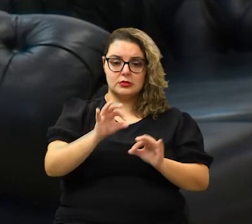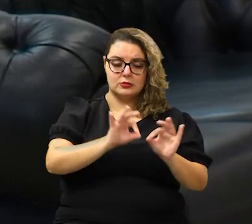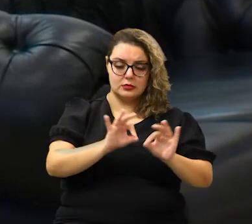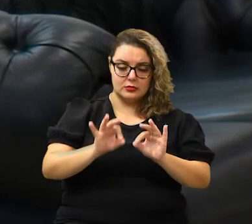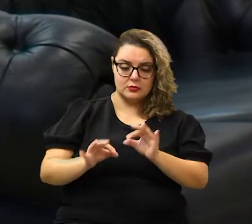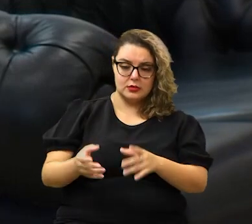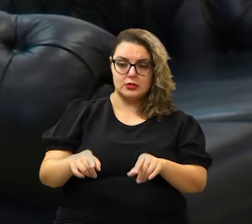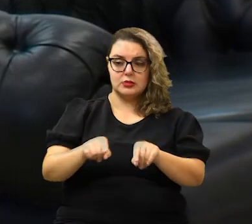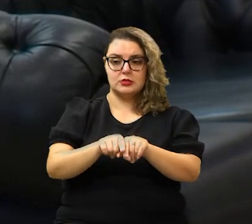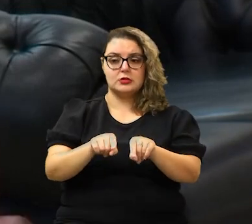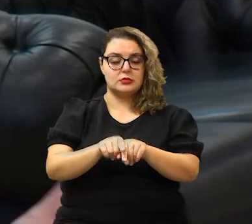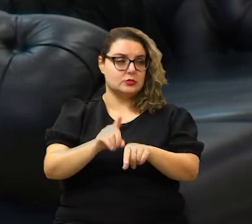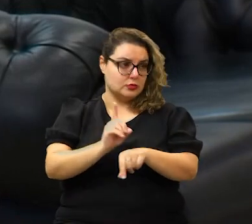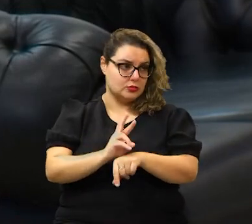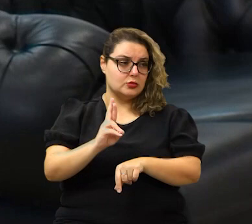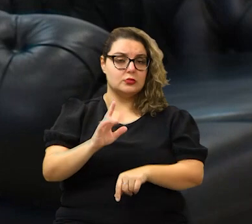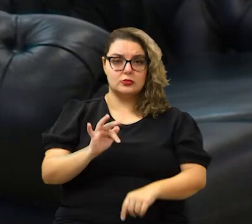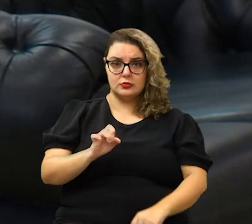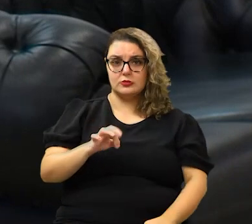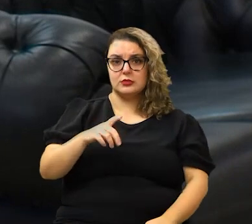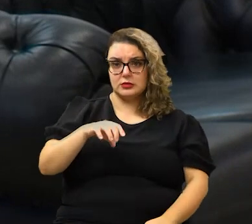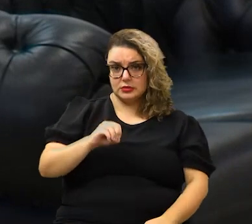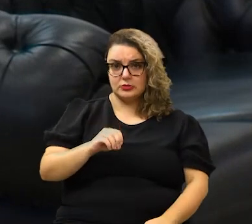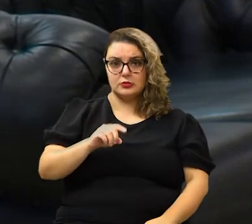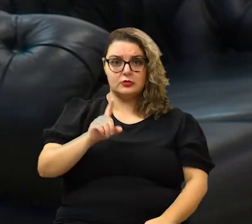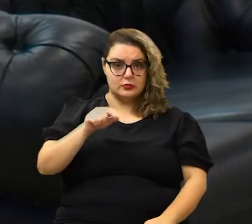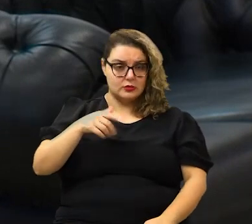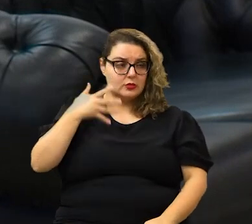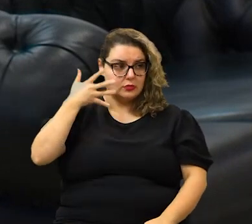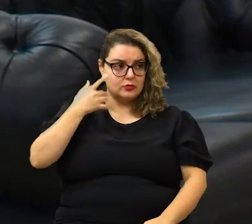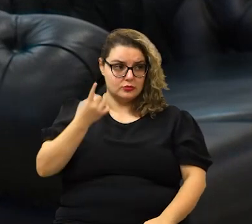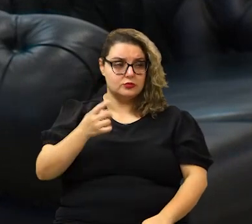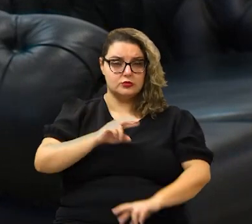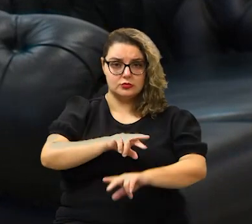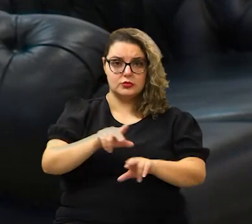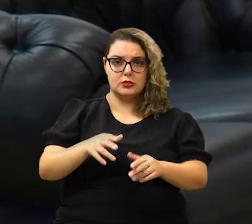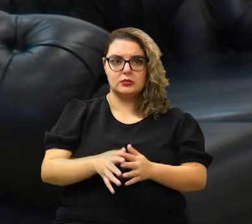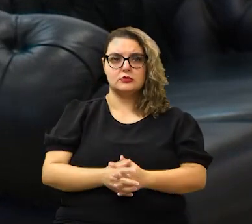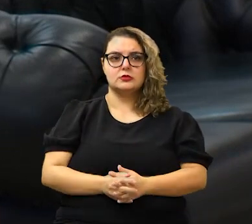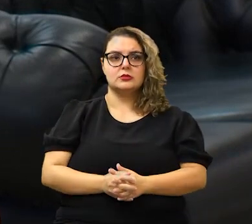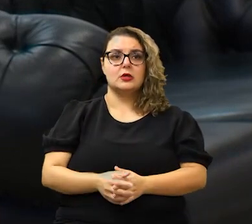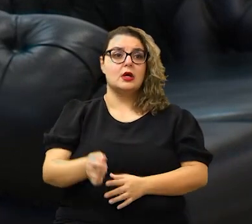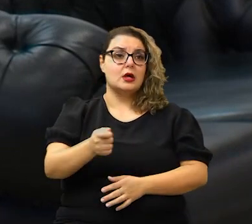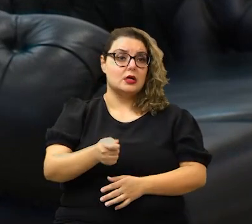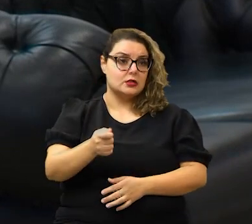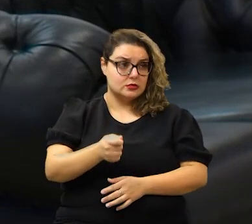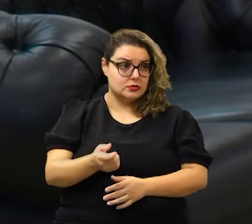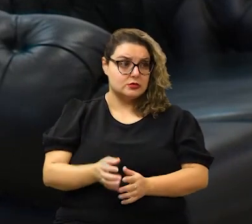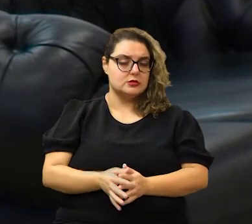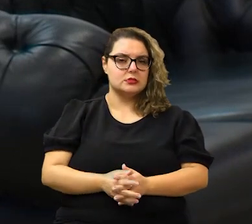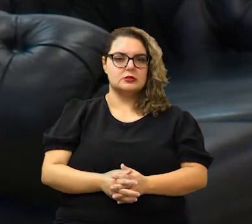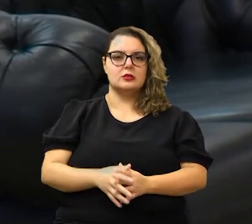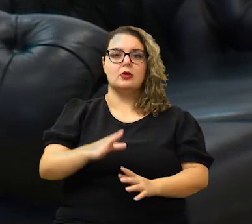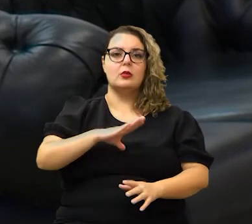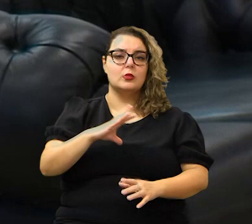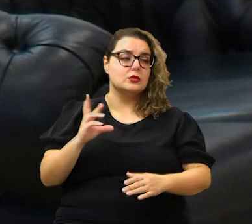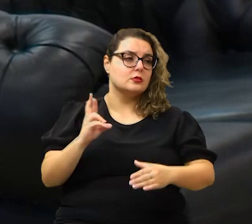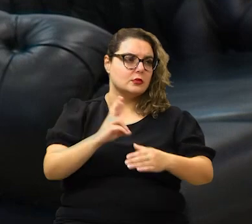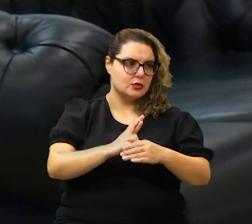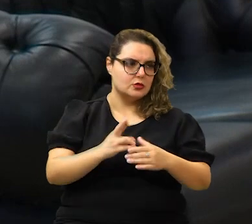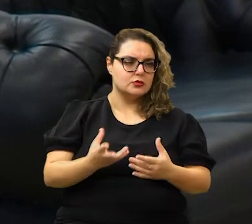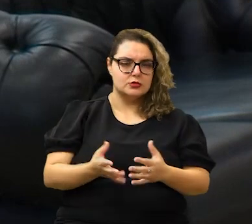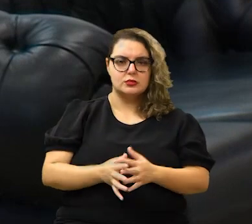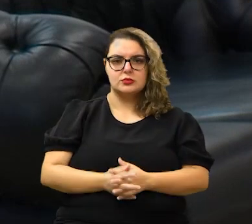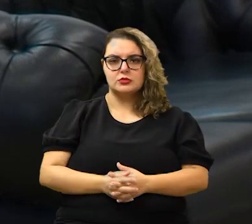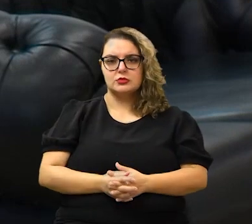na organização, que inclusive o doutor Fernando foi um dos palestrantes, a Associação Municipal